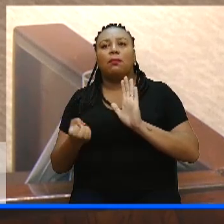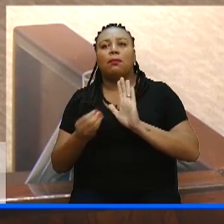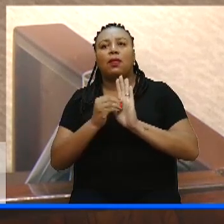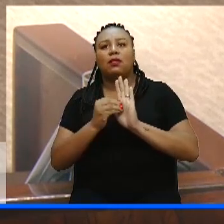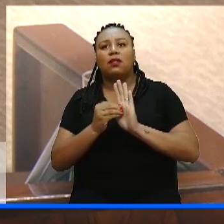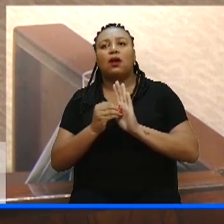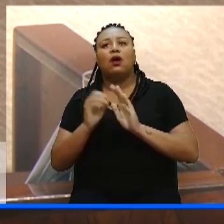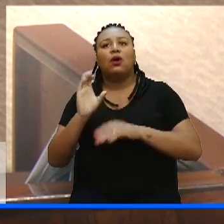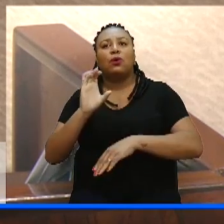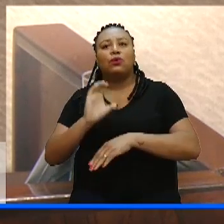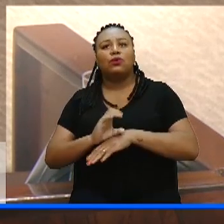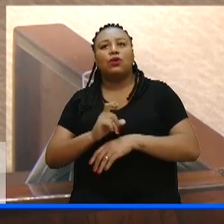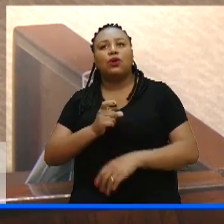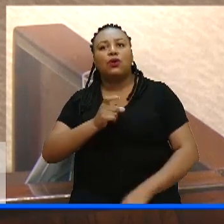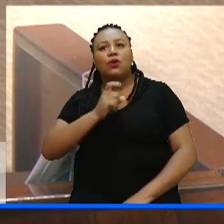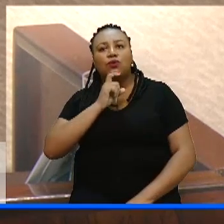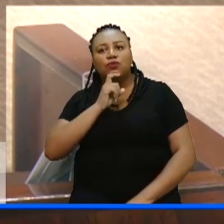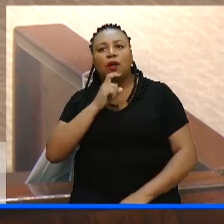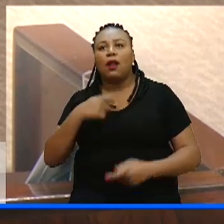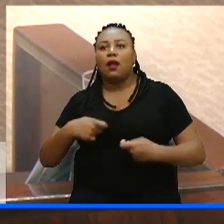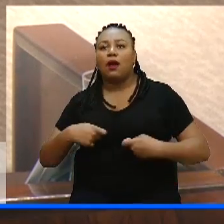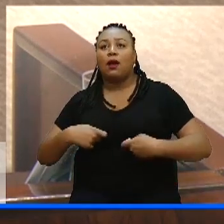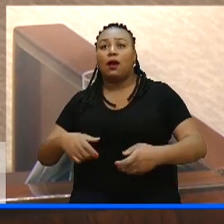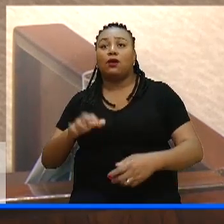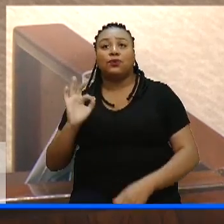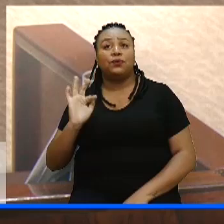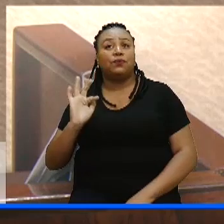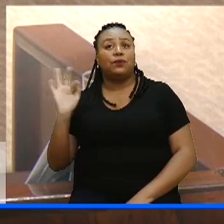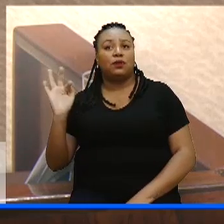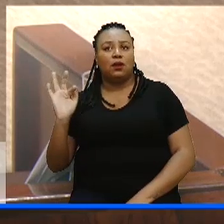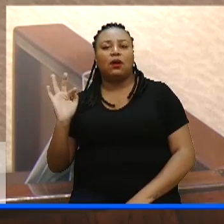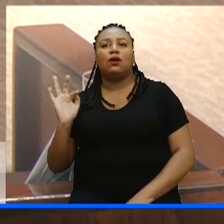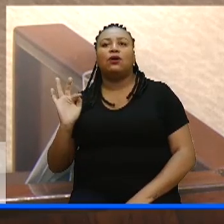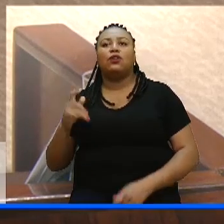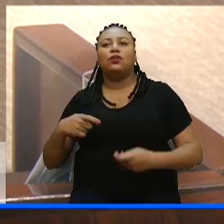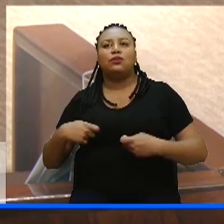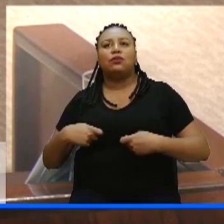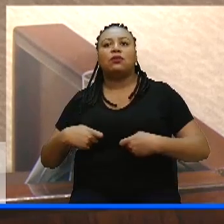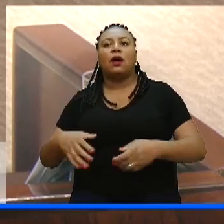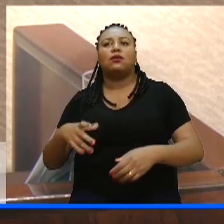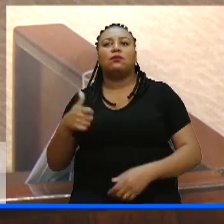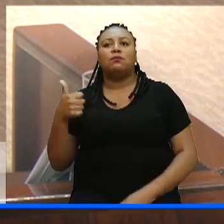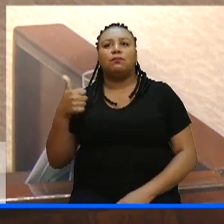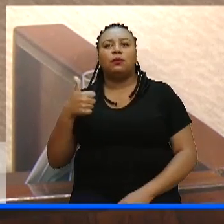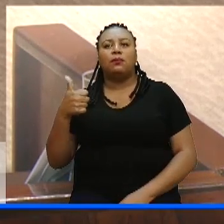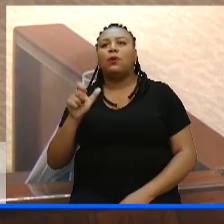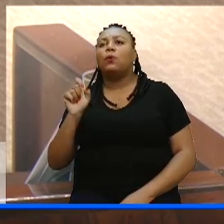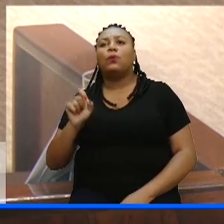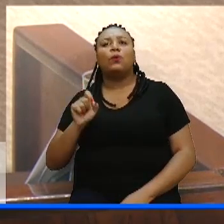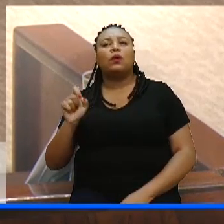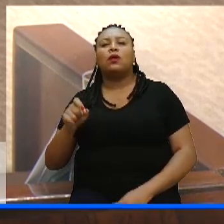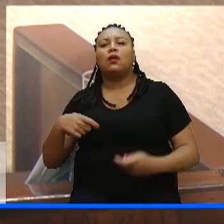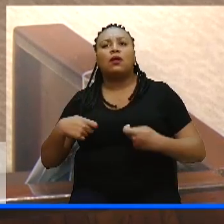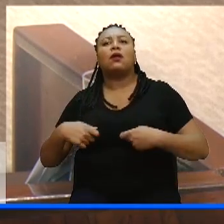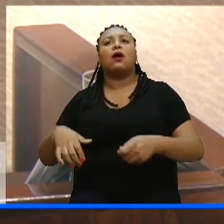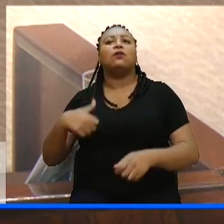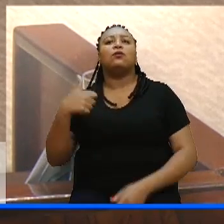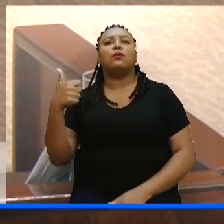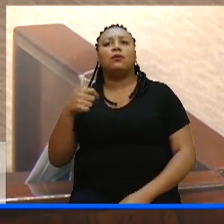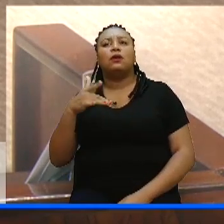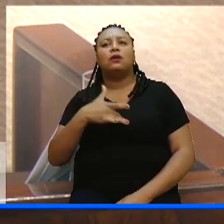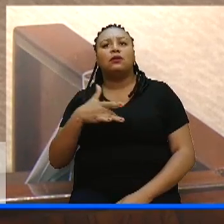que congela os gastos da união nas chamadas despesas primárias quais são as despesas primárias